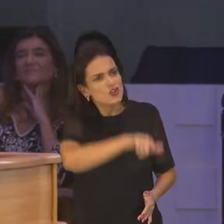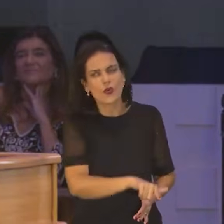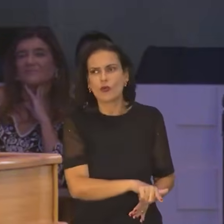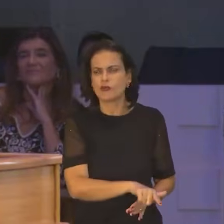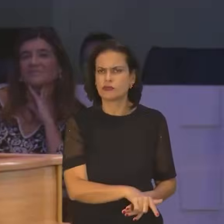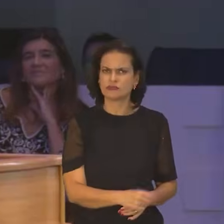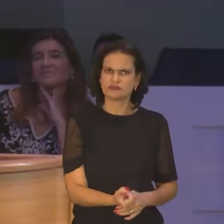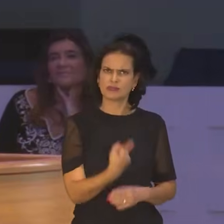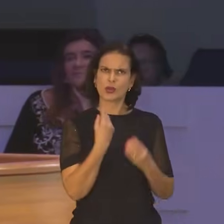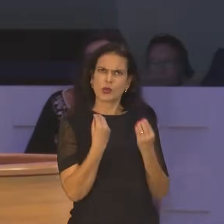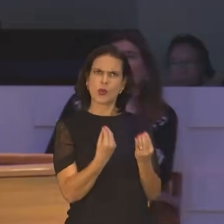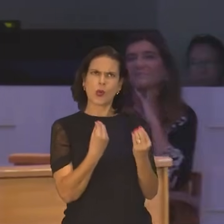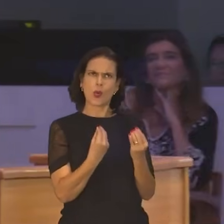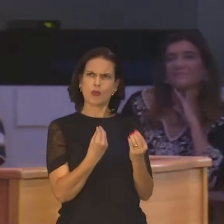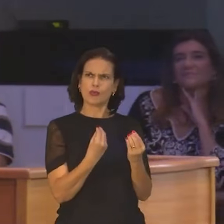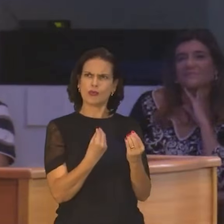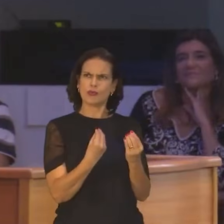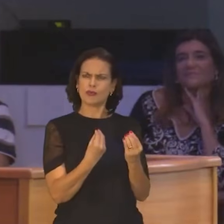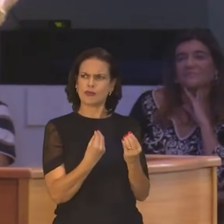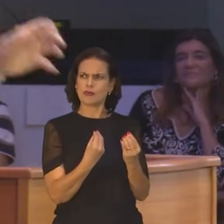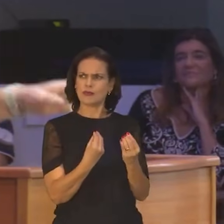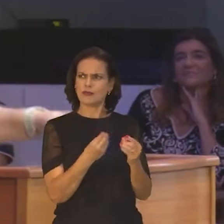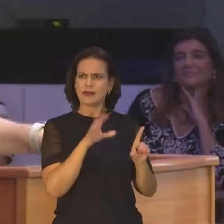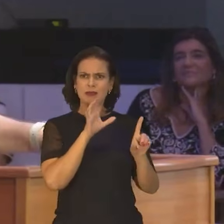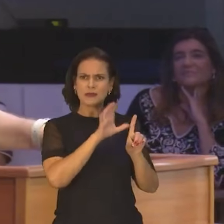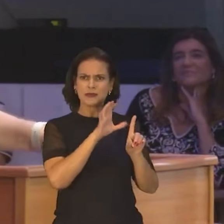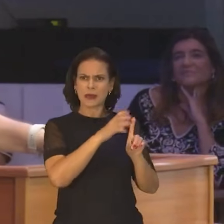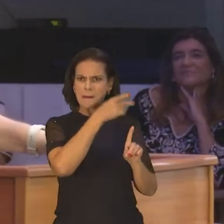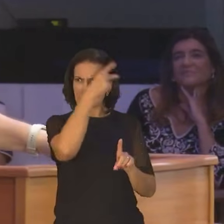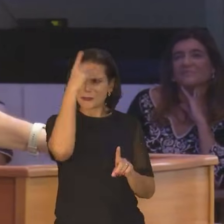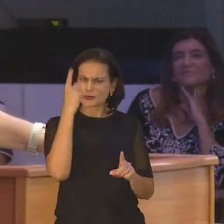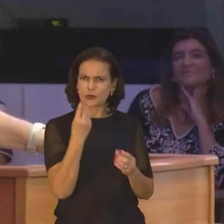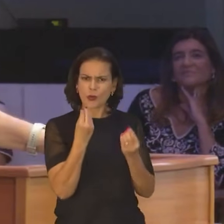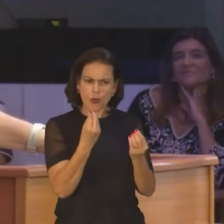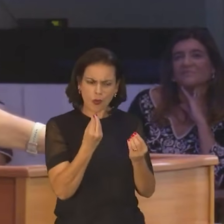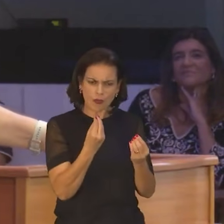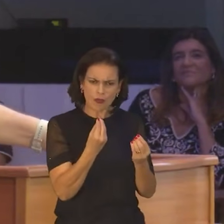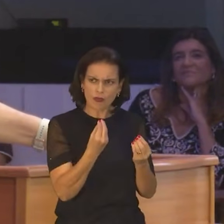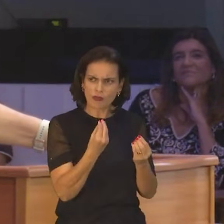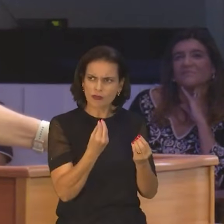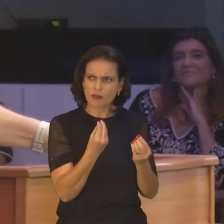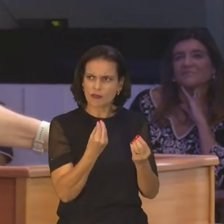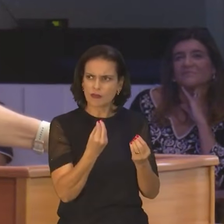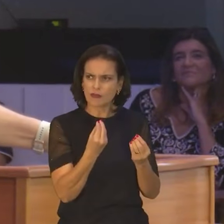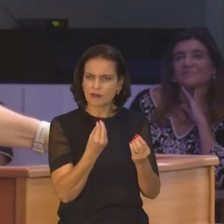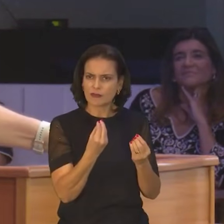Meu Deus, como você vai ganhar e convencer uma pessoa como essa aí?